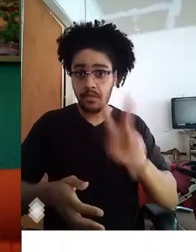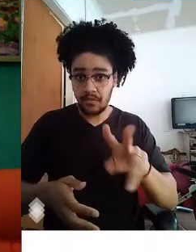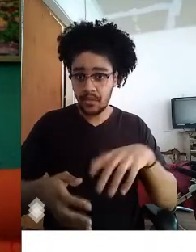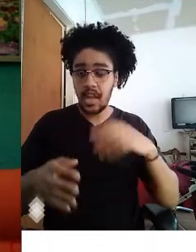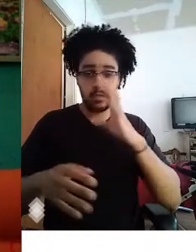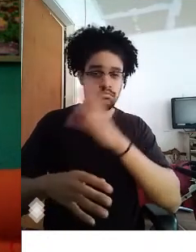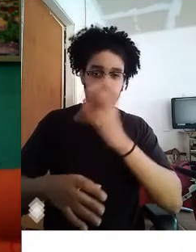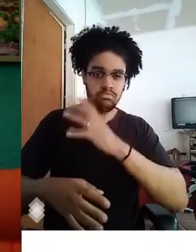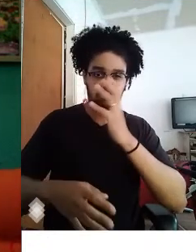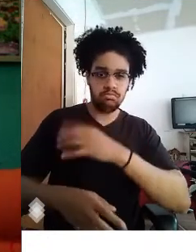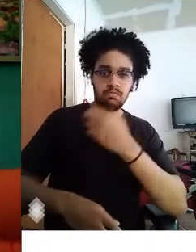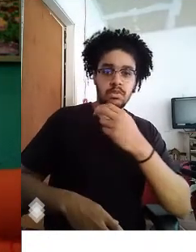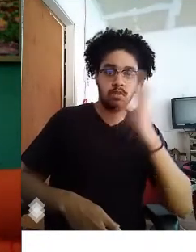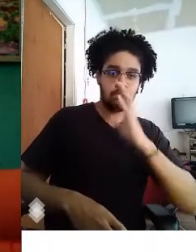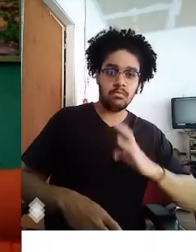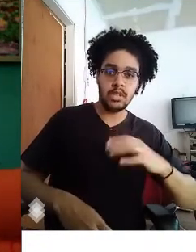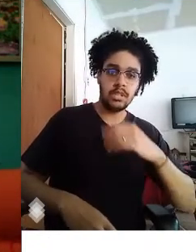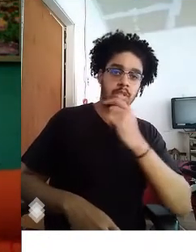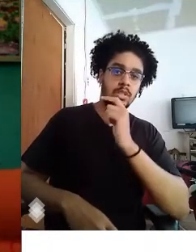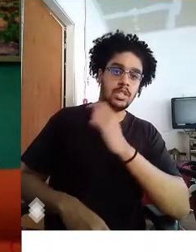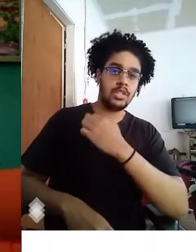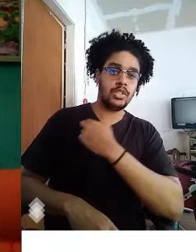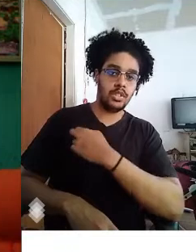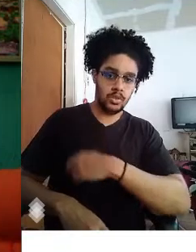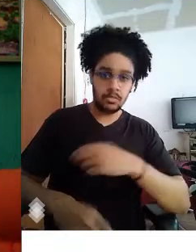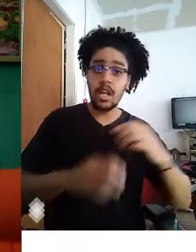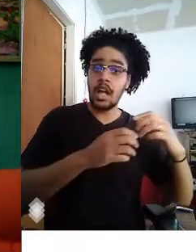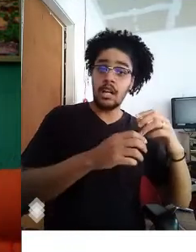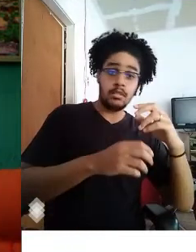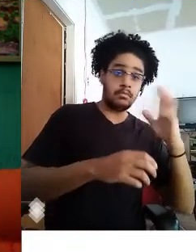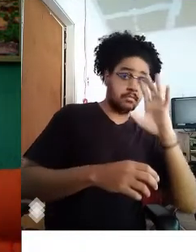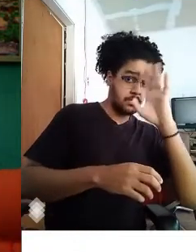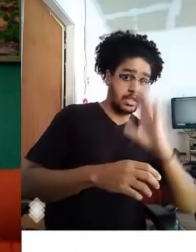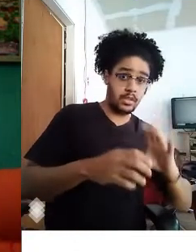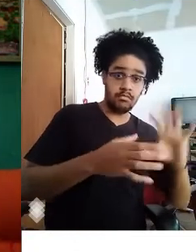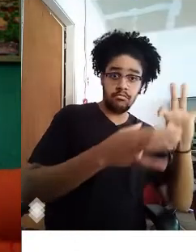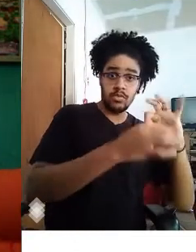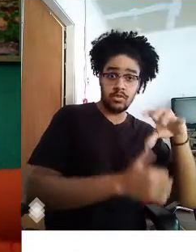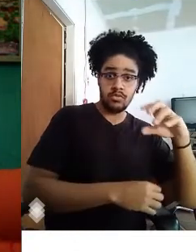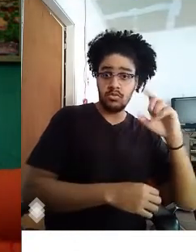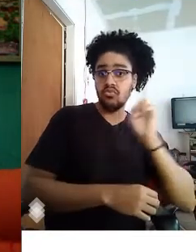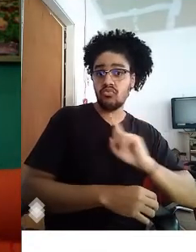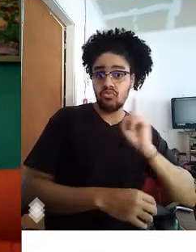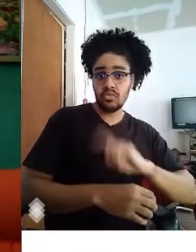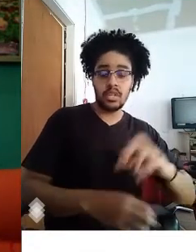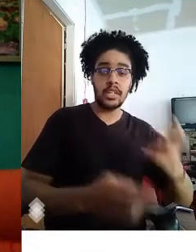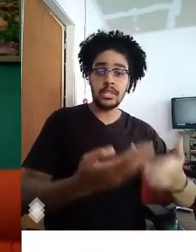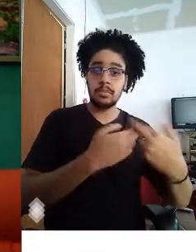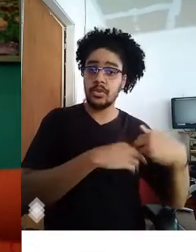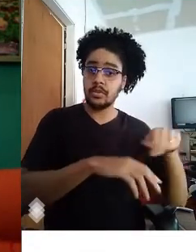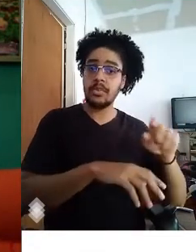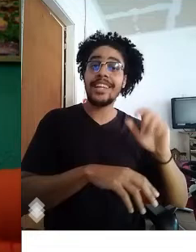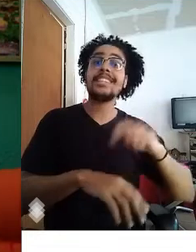esse alinhamento do governo brasileiro à geopolítica norte-americana no que diz respeito a